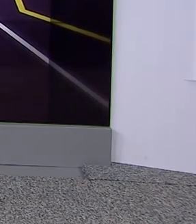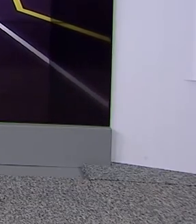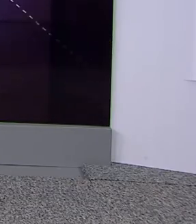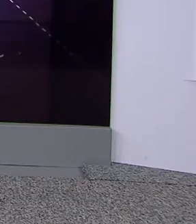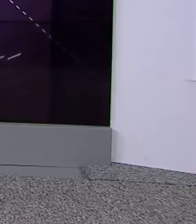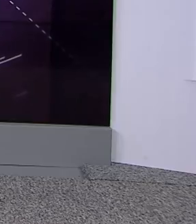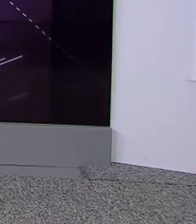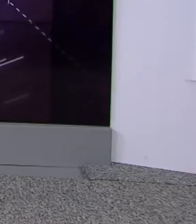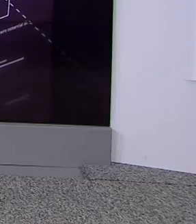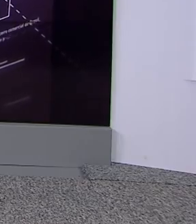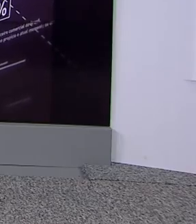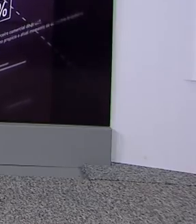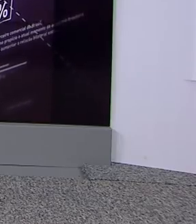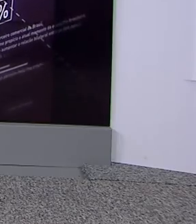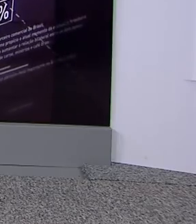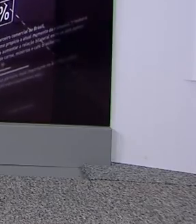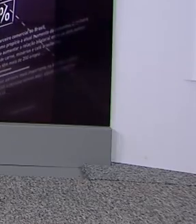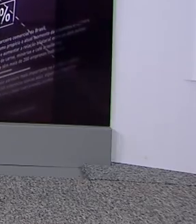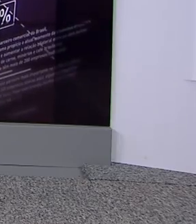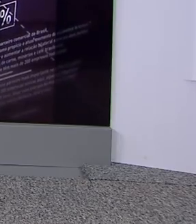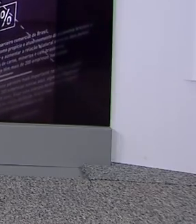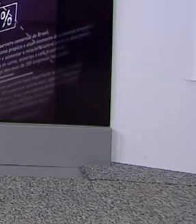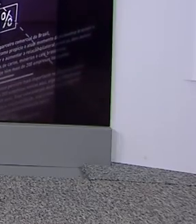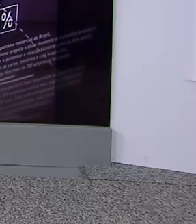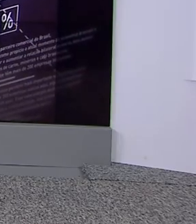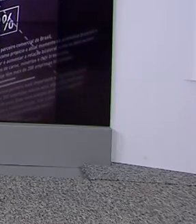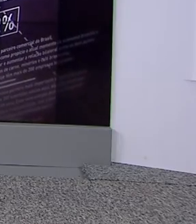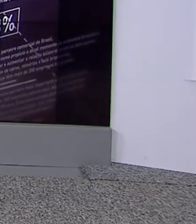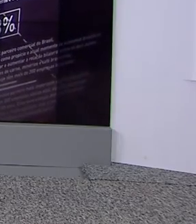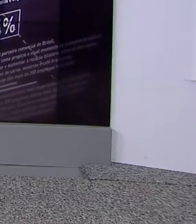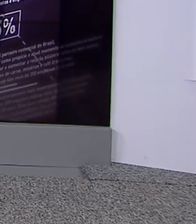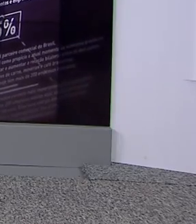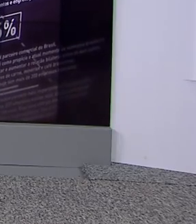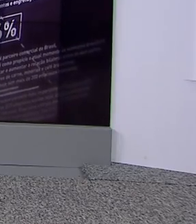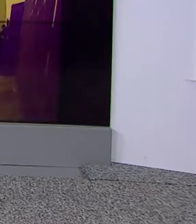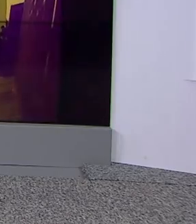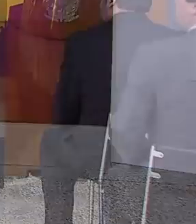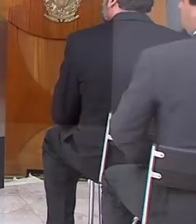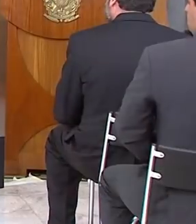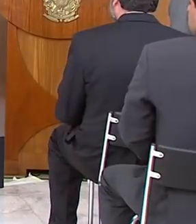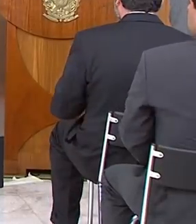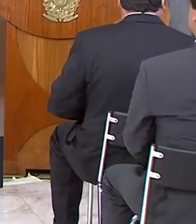e do presidente do Paraguai, Mário Abdo Benítez. Vamos acompanhar.